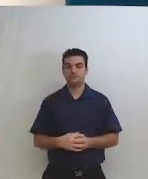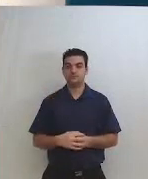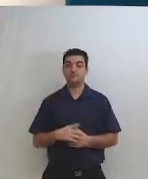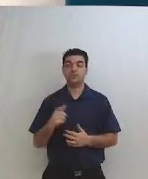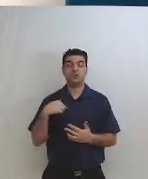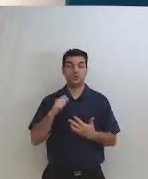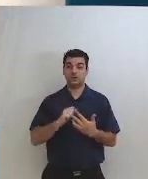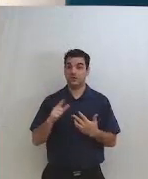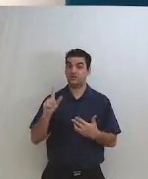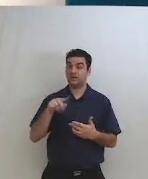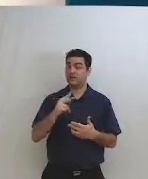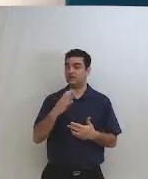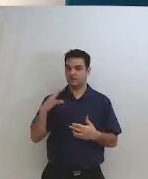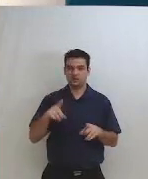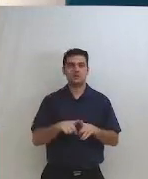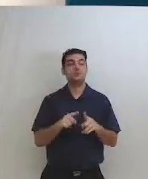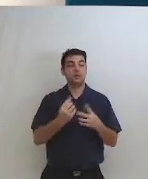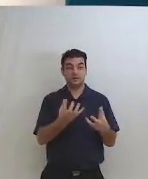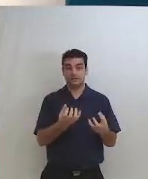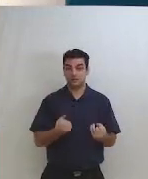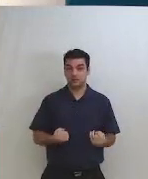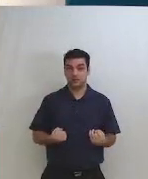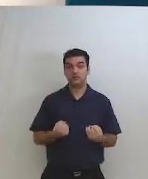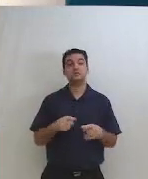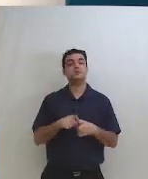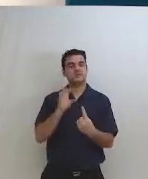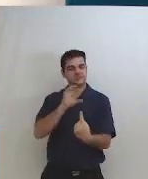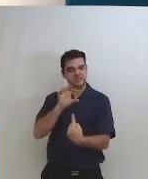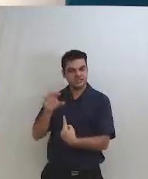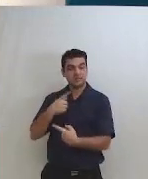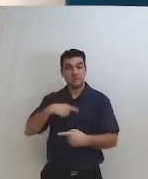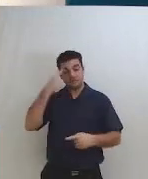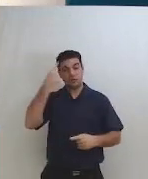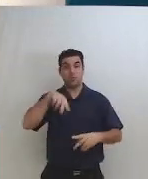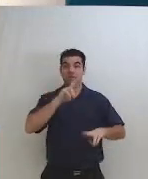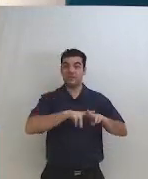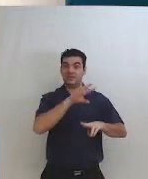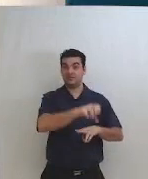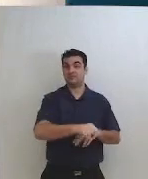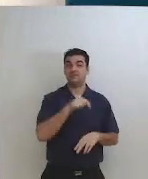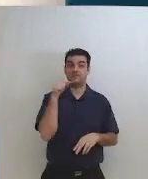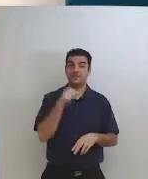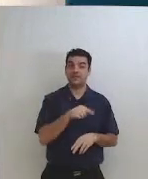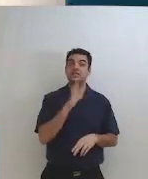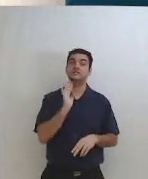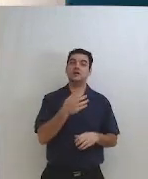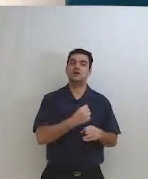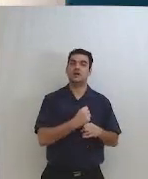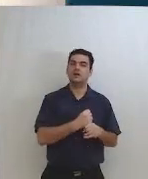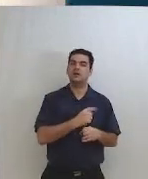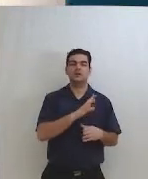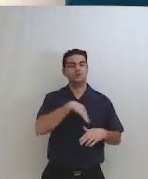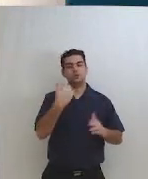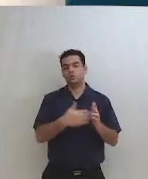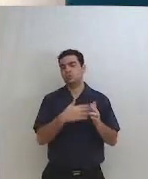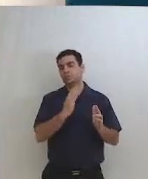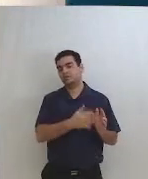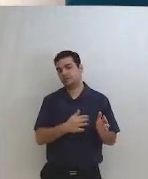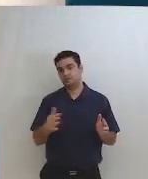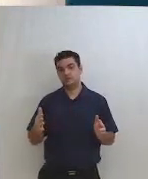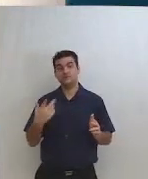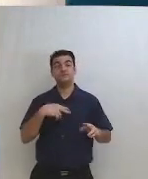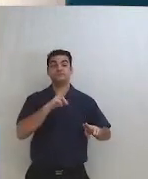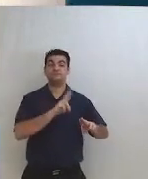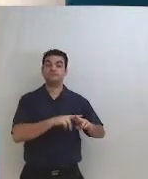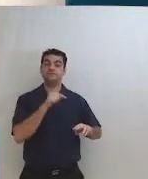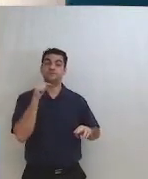corpus, receptação e extorsão, prisão preventiva decretada, paciente preso durante todo o processo, sentença de condenação com concretos